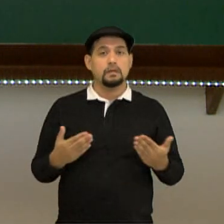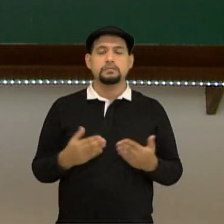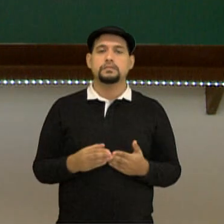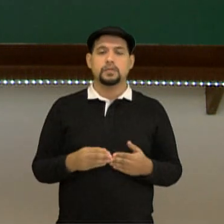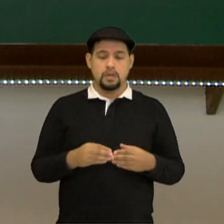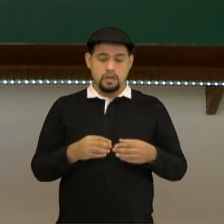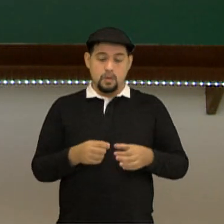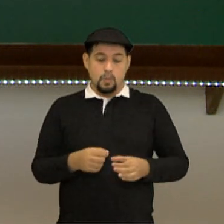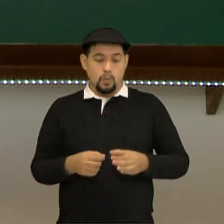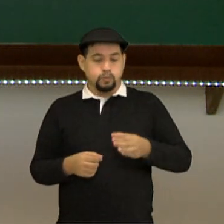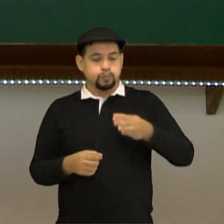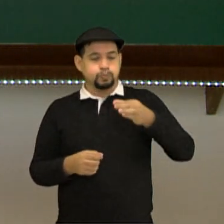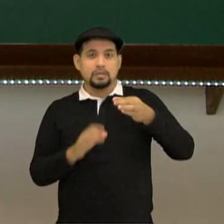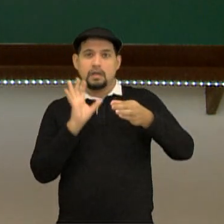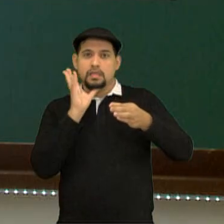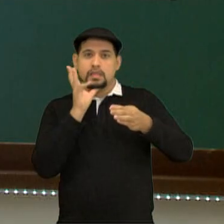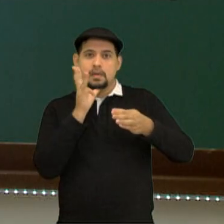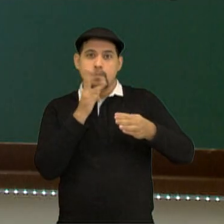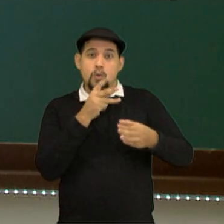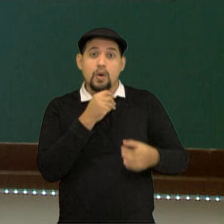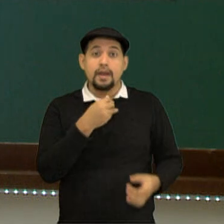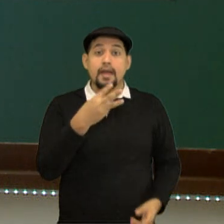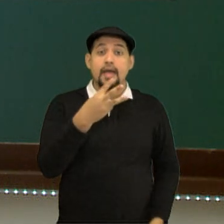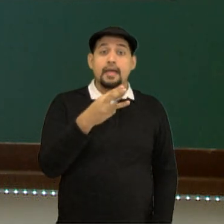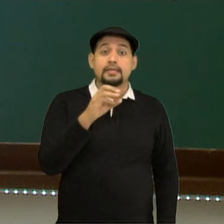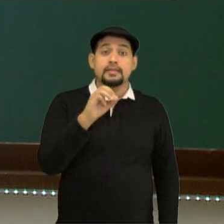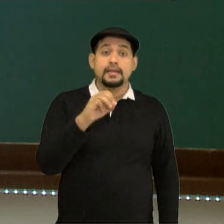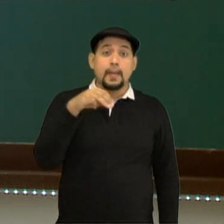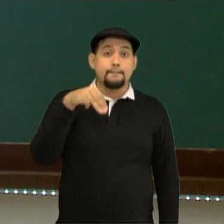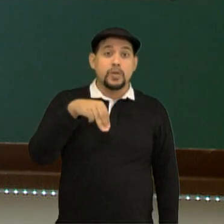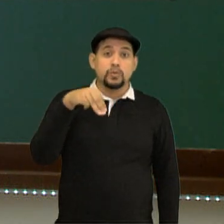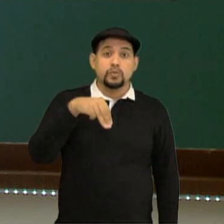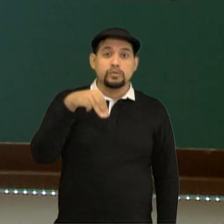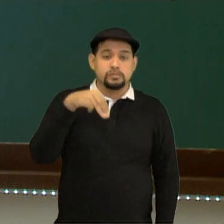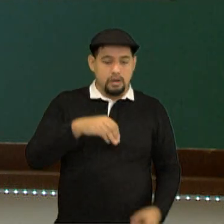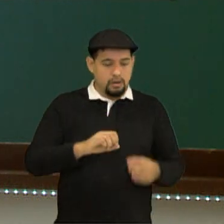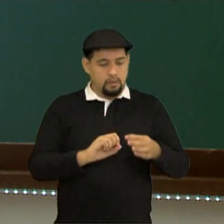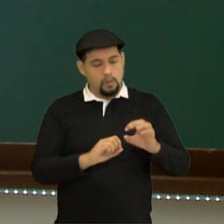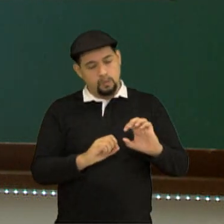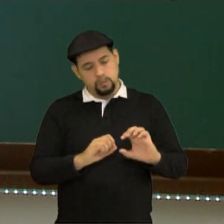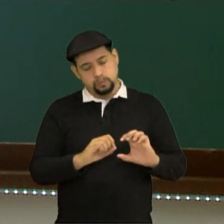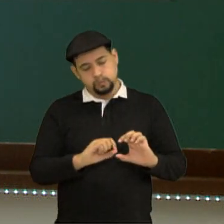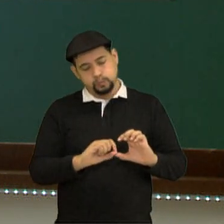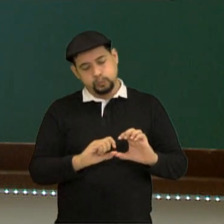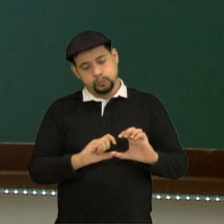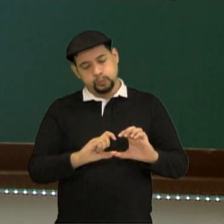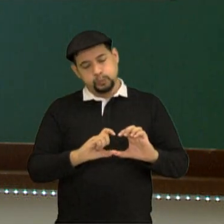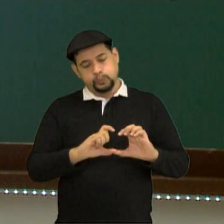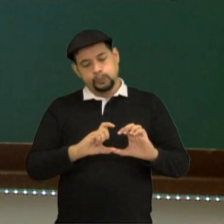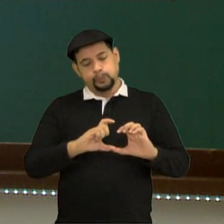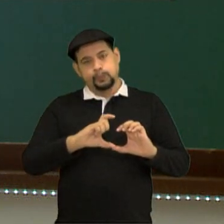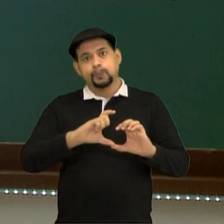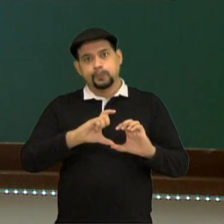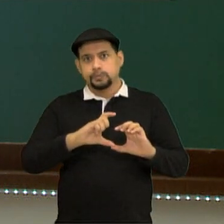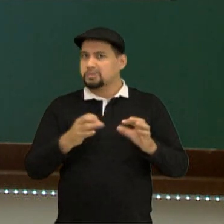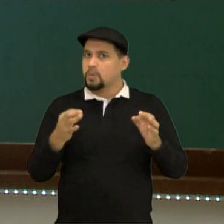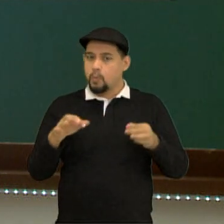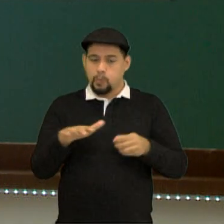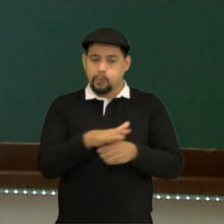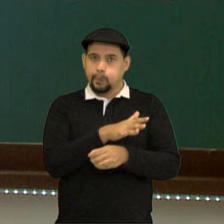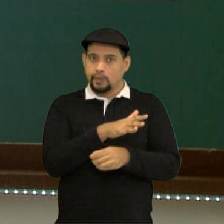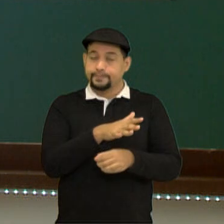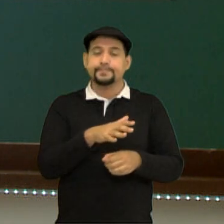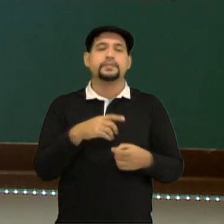leva 30 minutos para conseguir encher completamente. Que outro dado que a gente tem? Nós temos que a altura